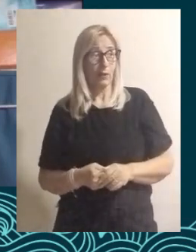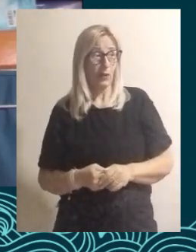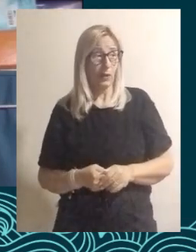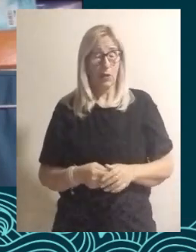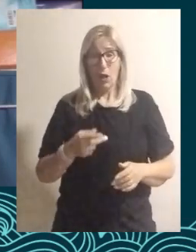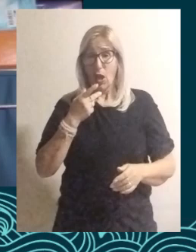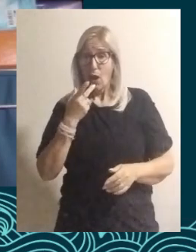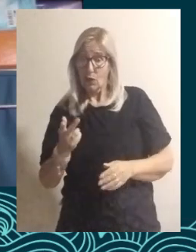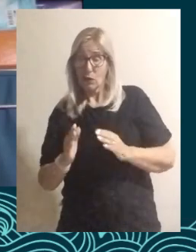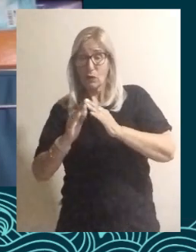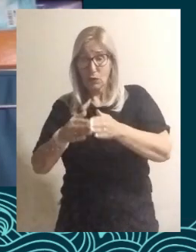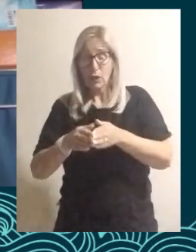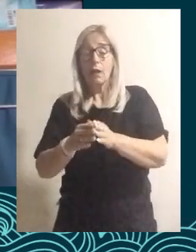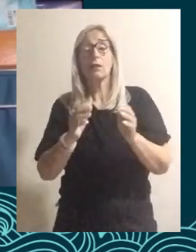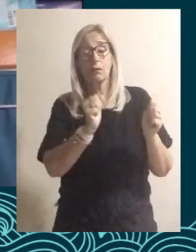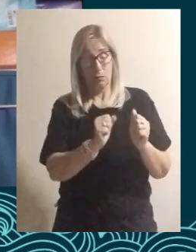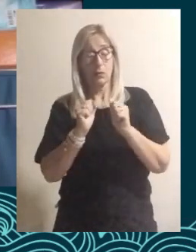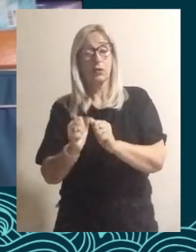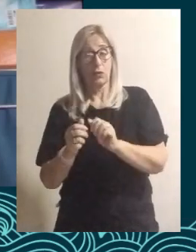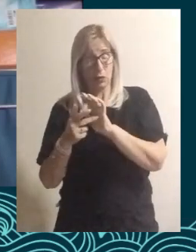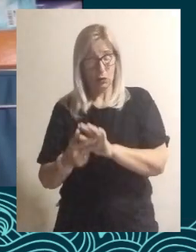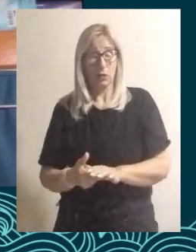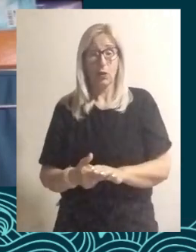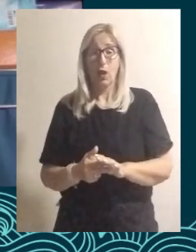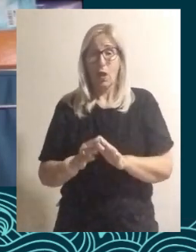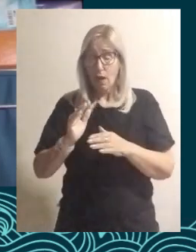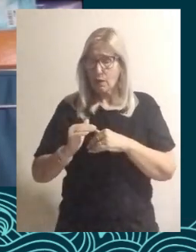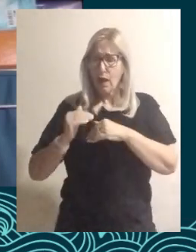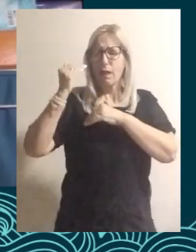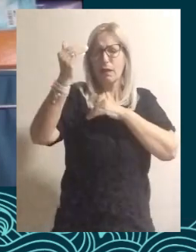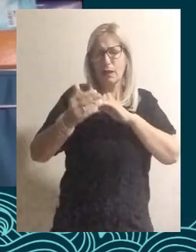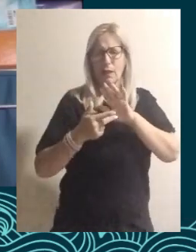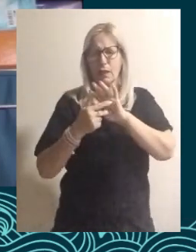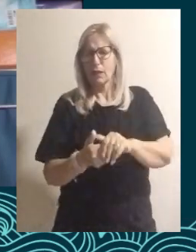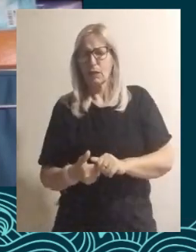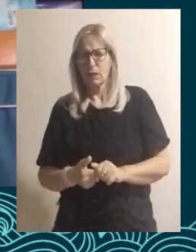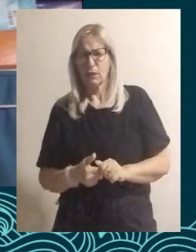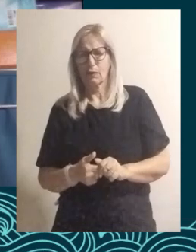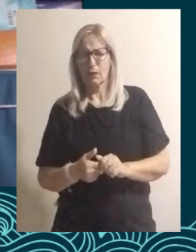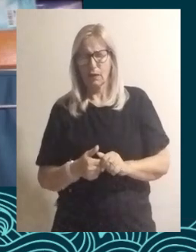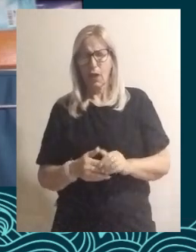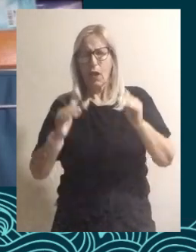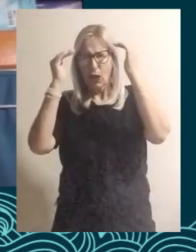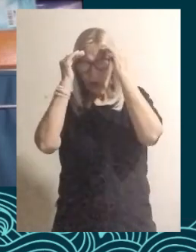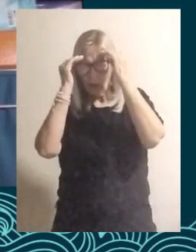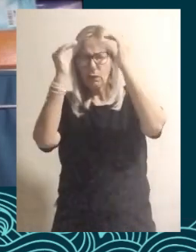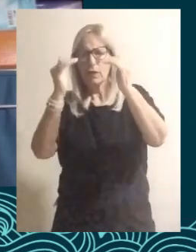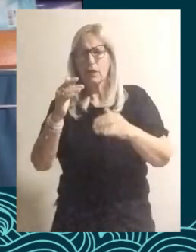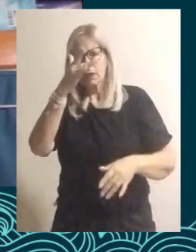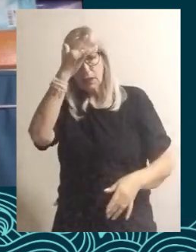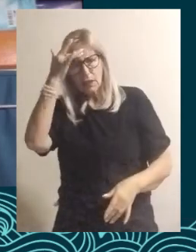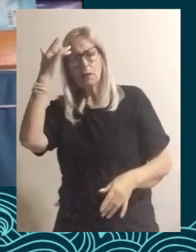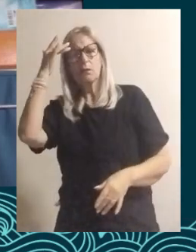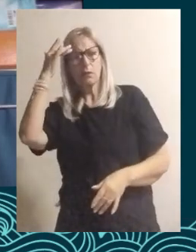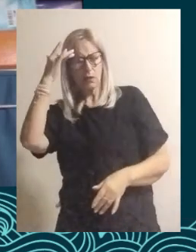fim, eu descobri que o que tornou essa viagem possível, para além das minhas competências, foi ter tido